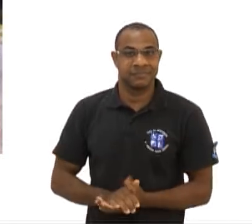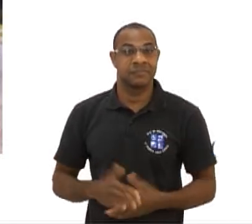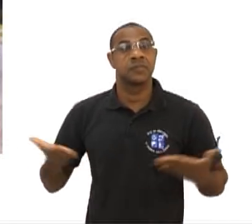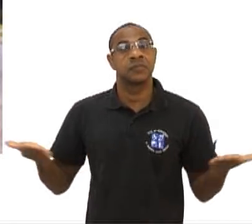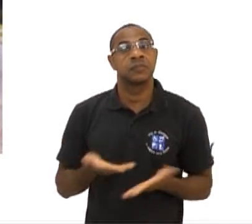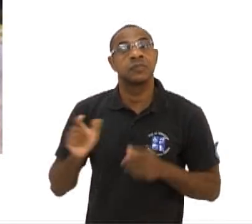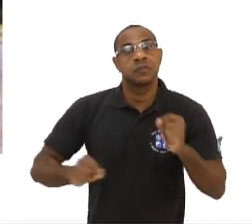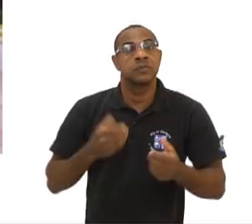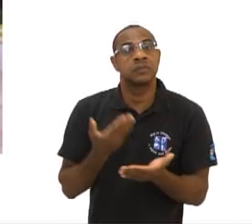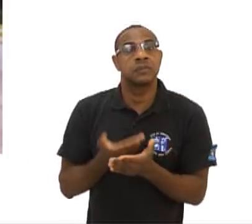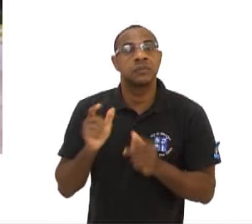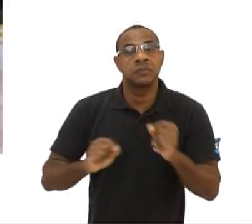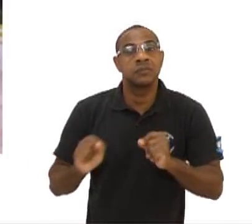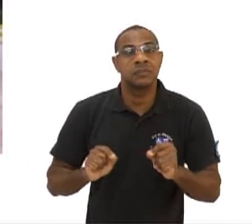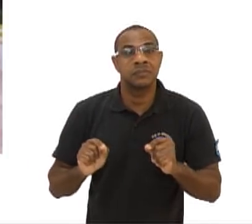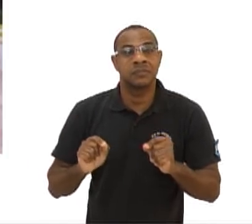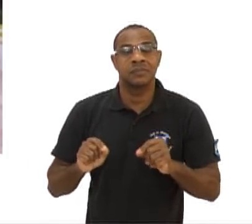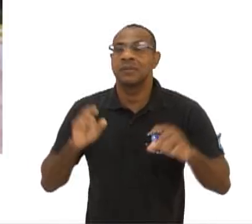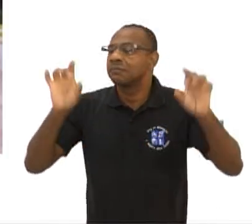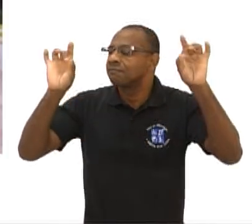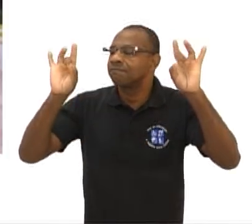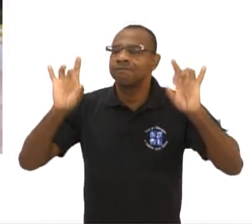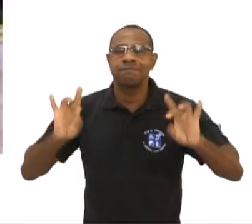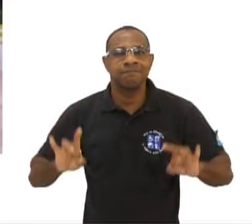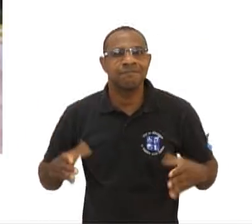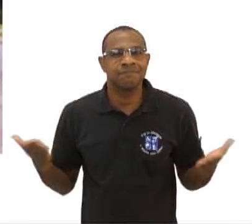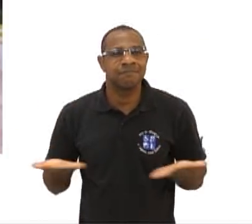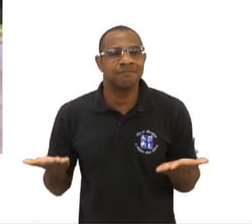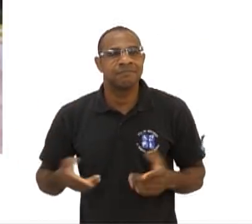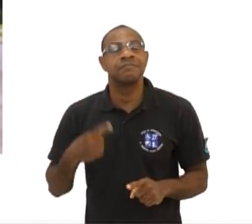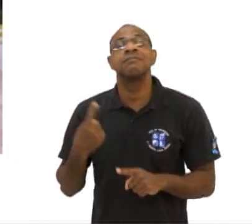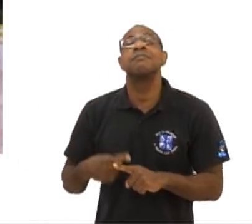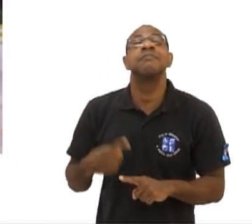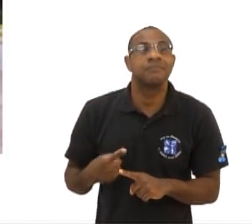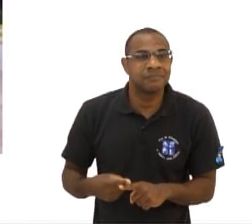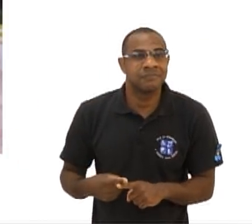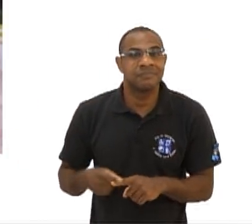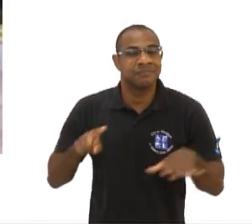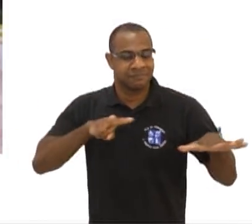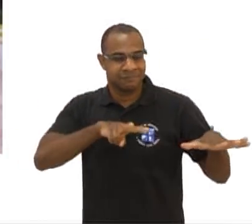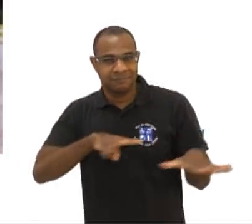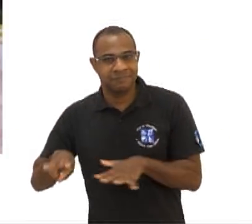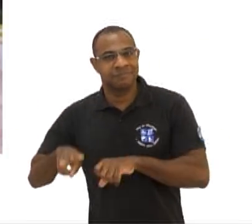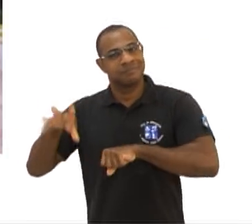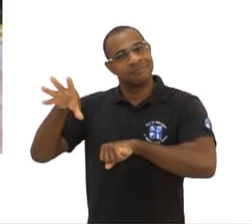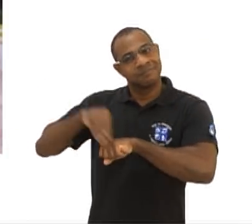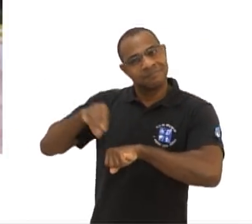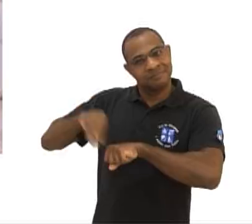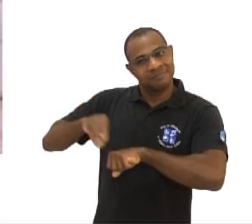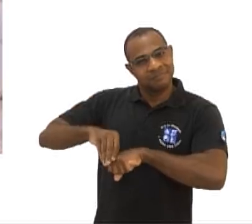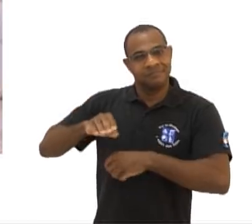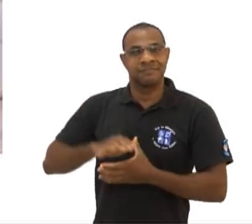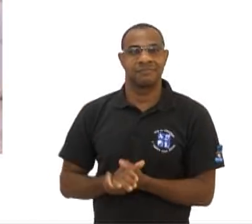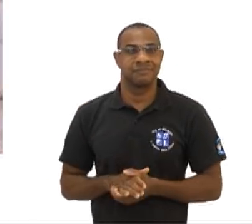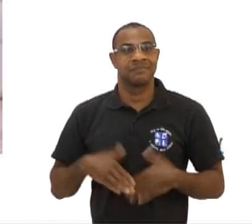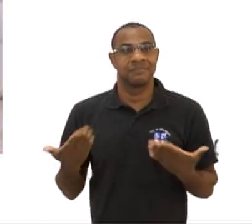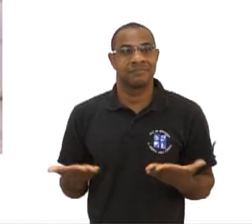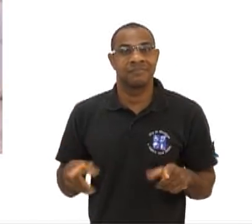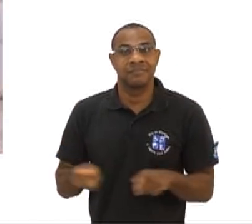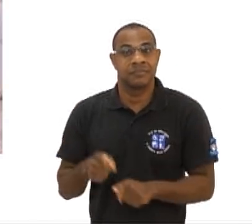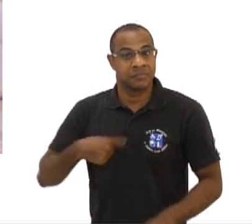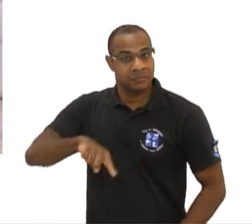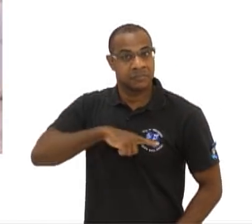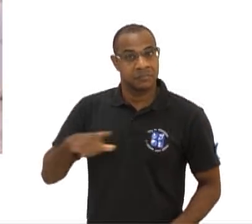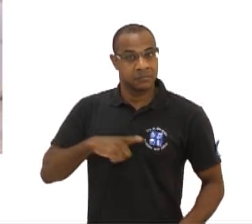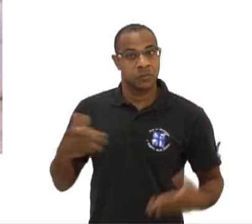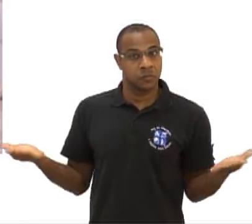hoje a nossa aula é muito especial, porque é a aula da Semana do Conhecimento. E nós